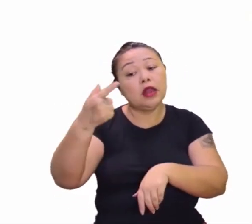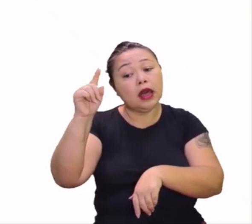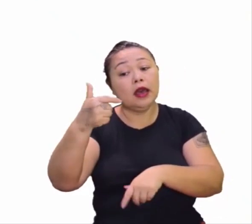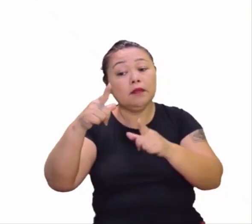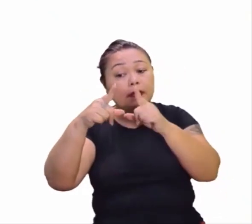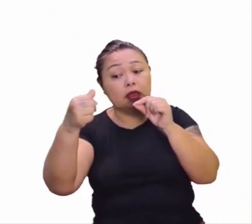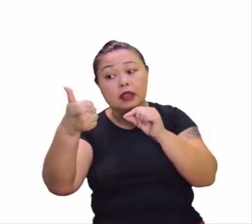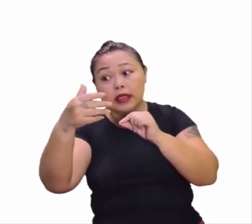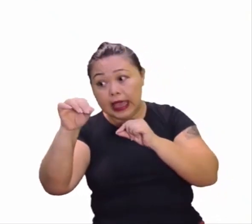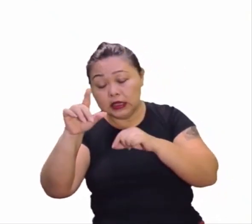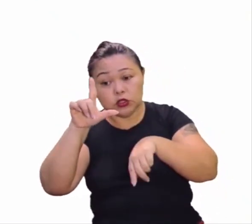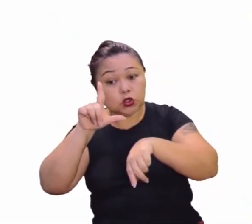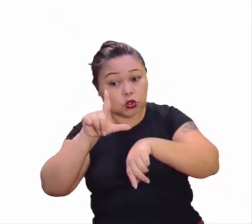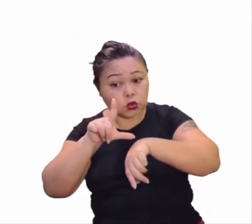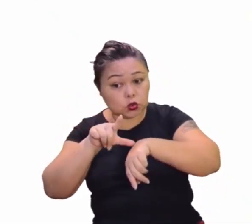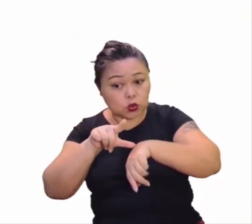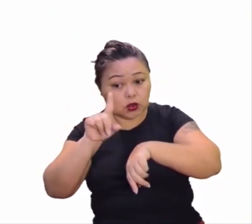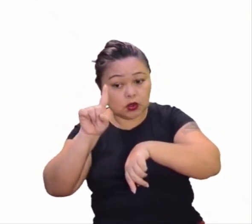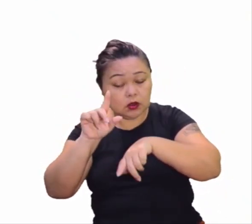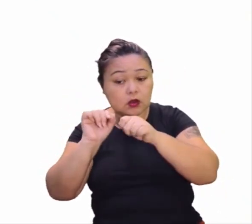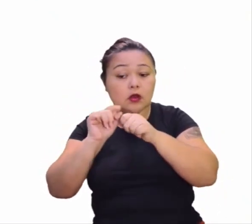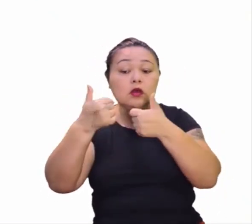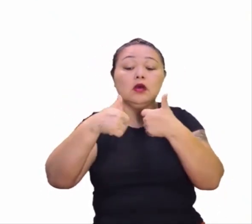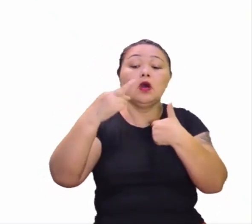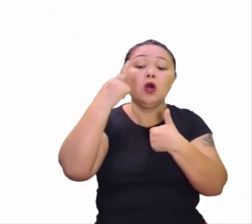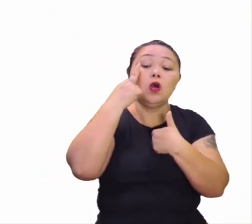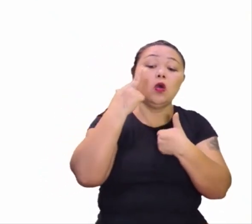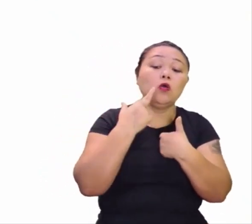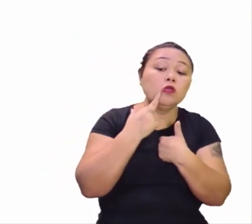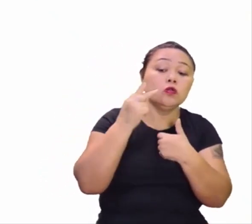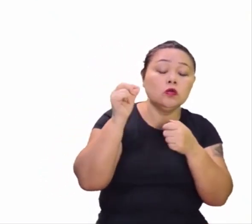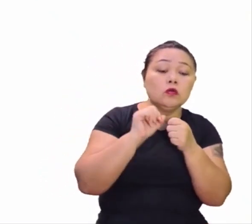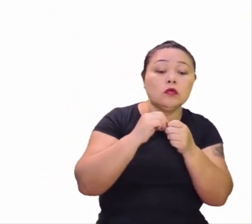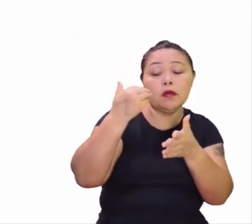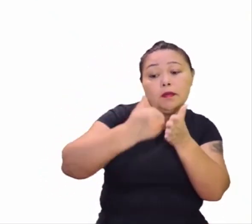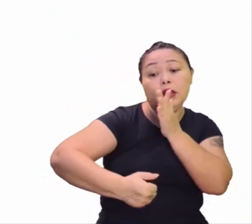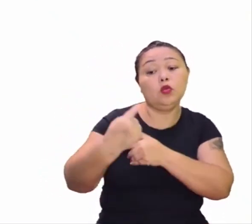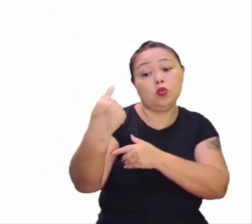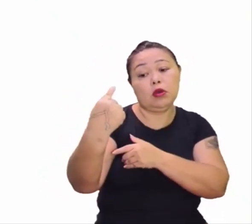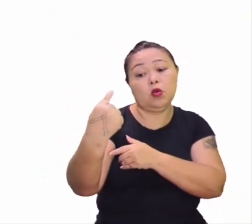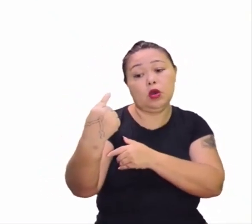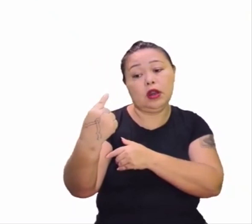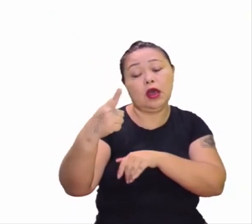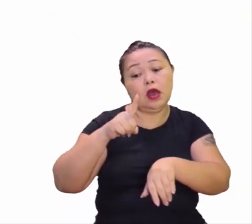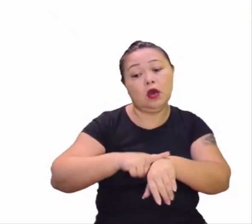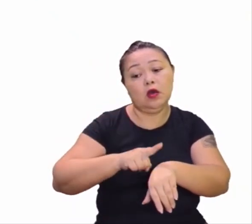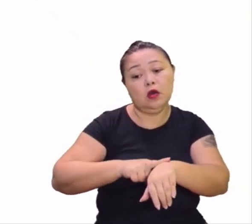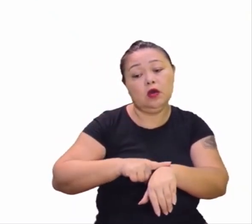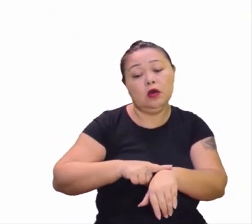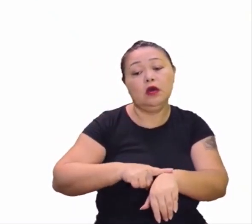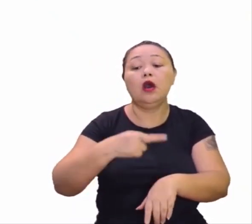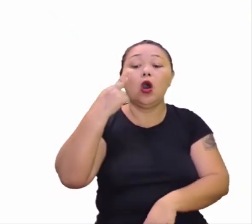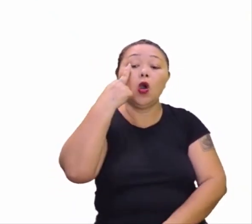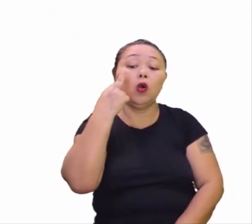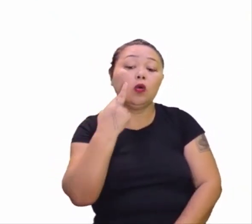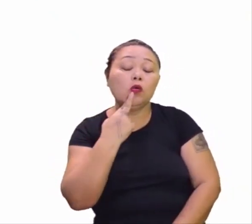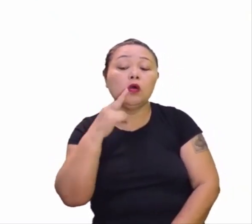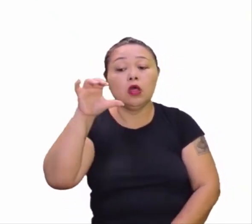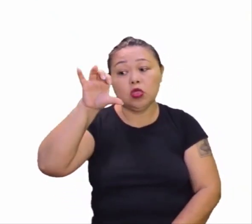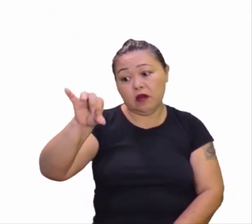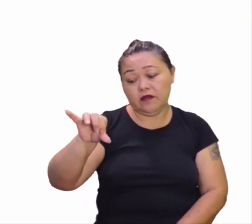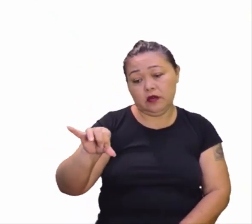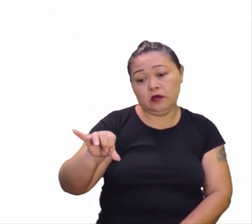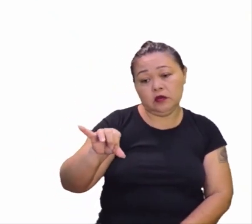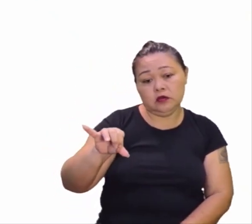Brasília, aqui no fuso horário onde Rondônia está localizado, vai ser o quê? Menos 1 hora. Então, o horário de Rondônia,